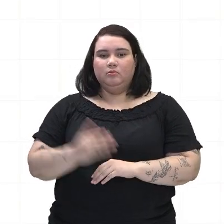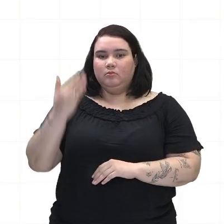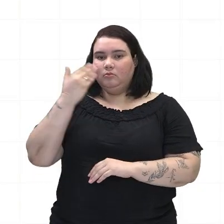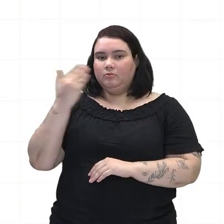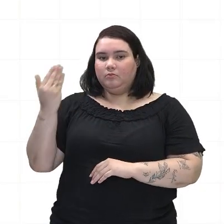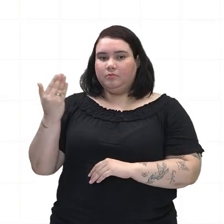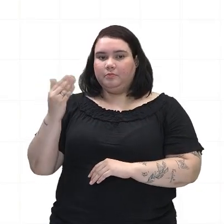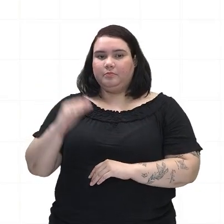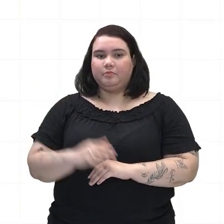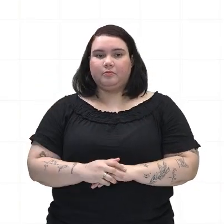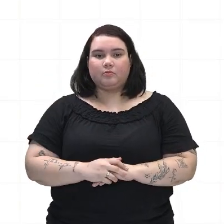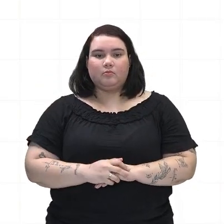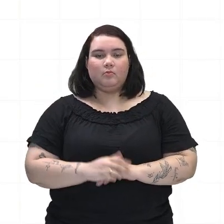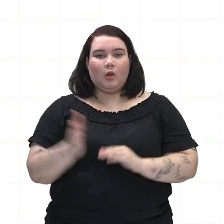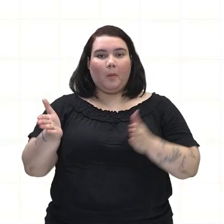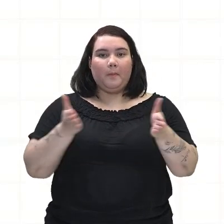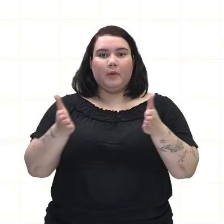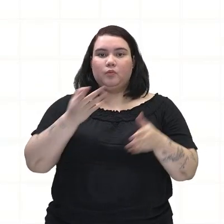Darwinismo social.